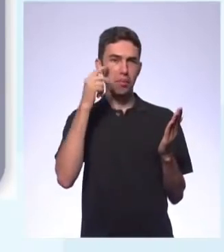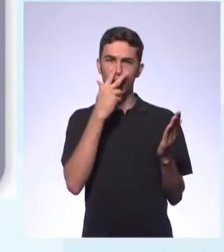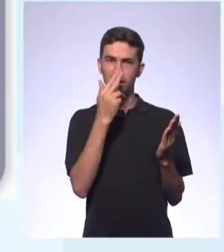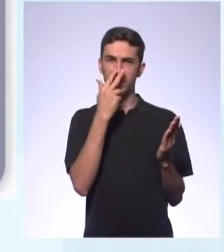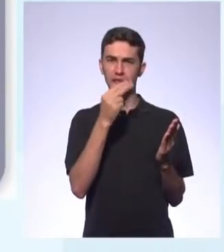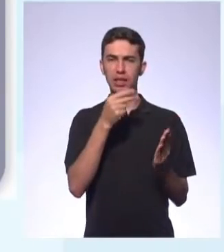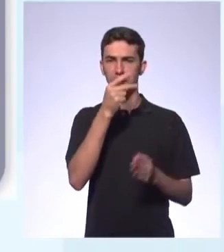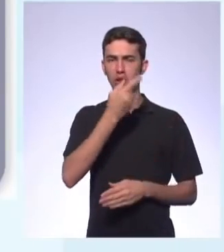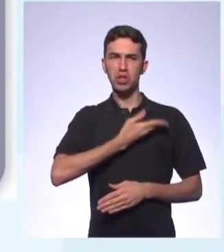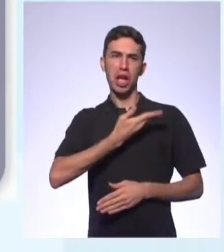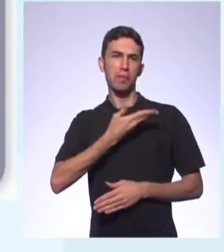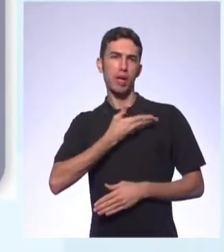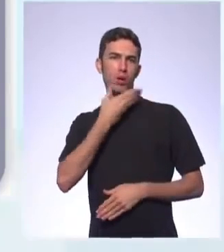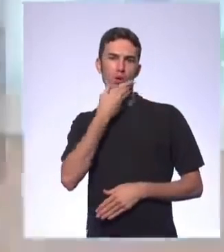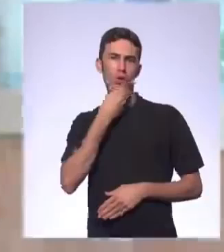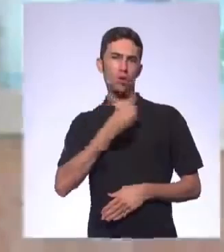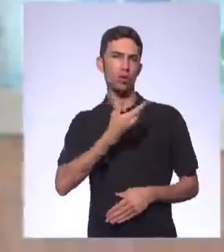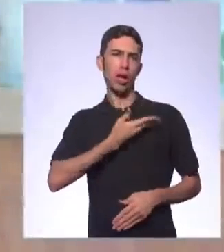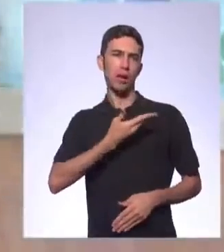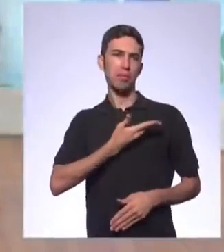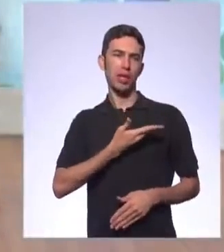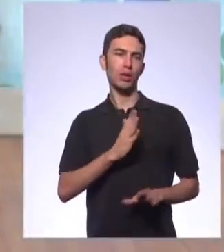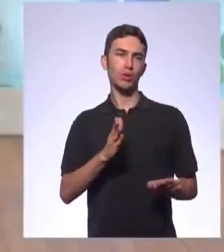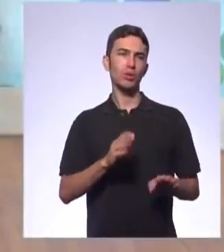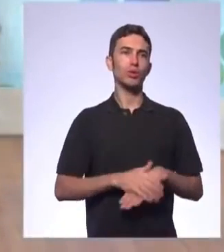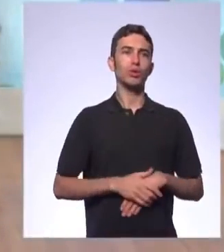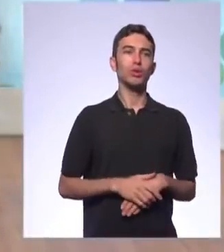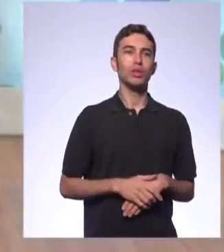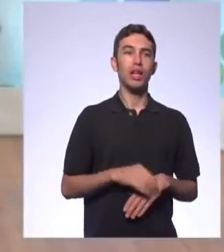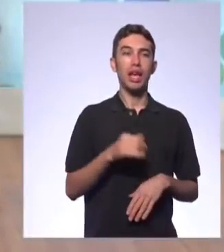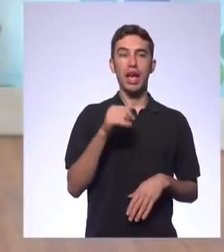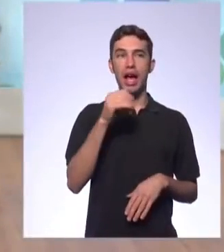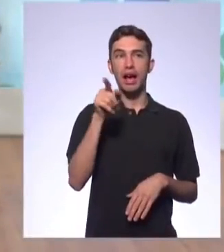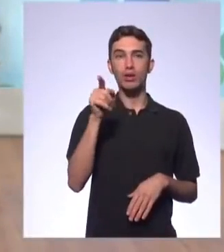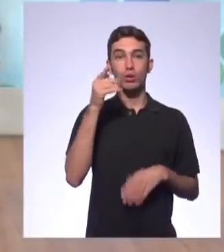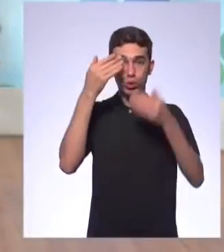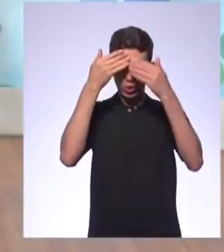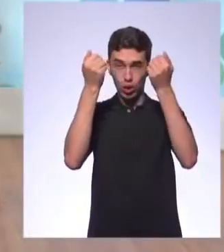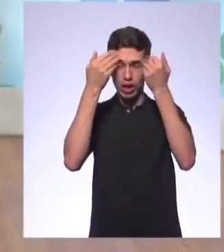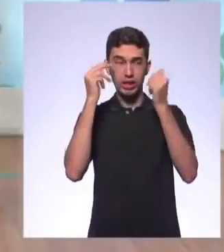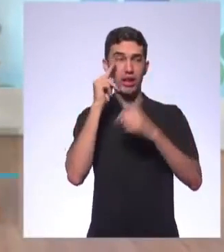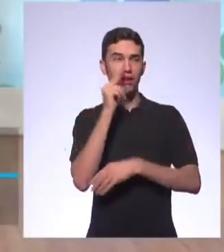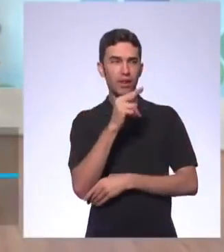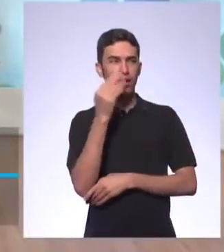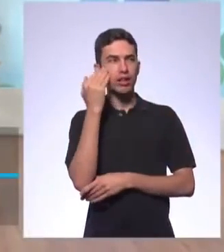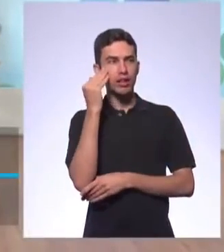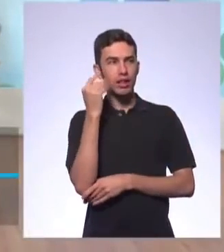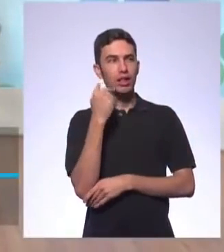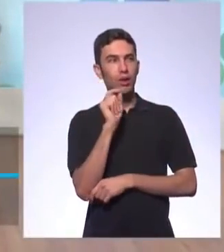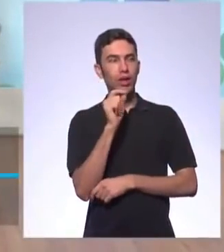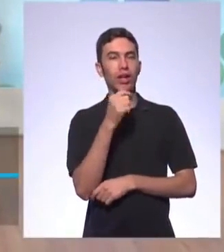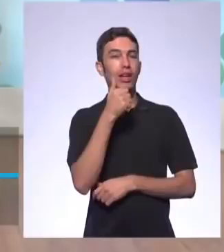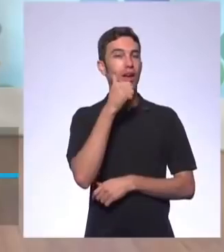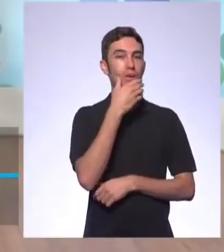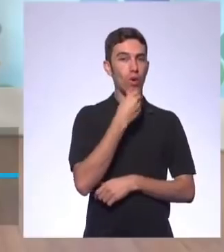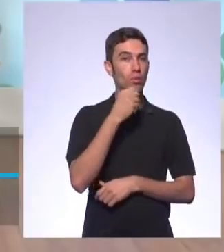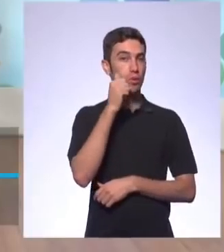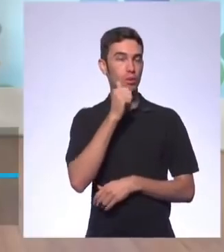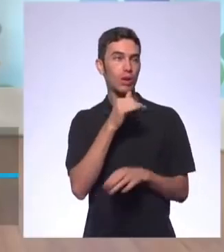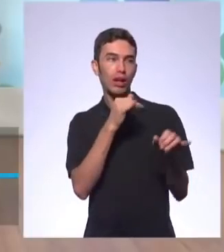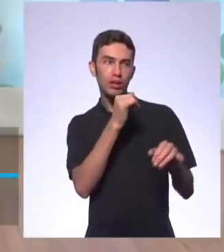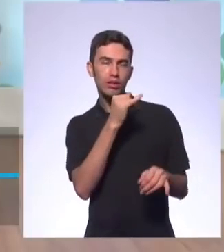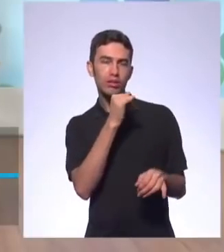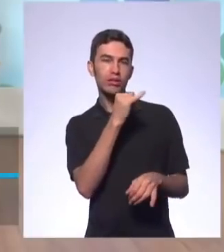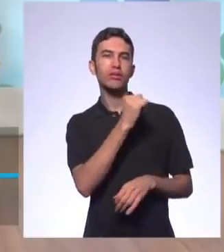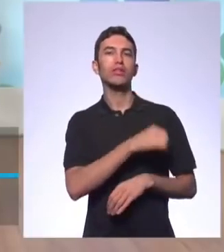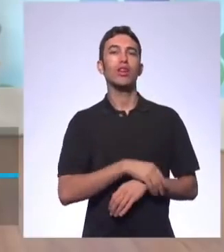conversando. O Jonas já entendeu que era uma cantada, então tá vendo? Olha aí a inferência, Jonas. Não pode ser. Então você está